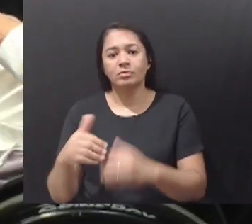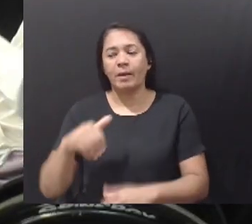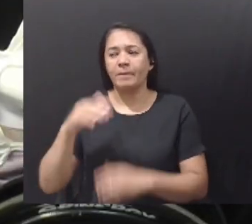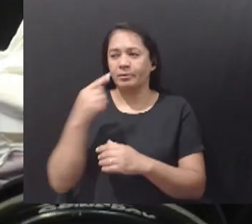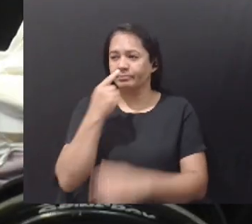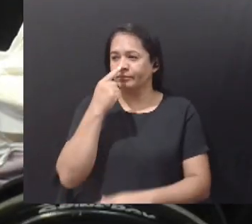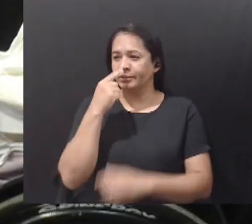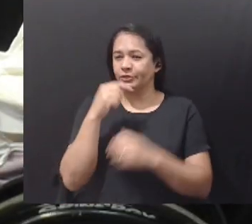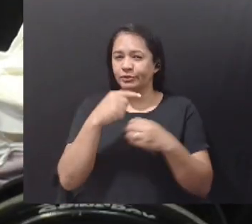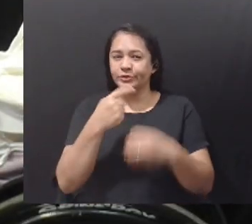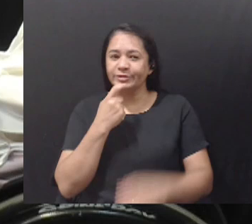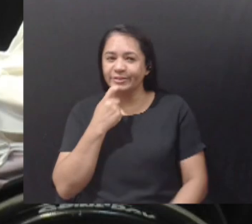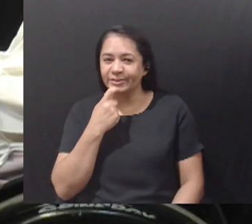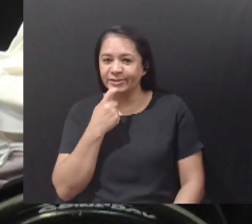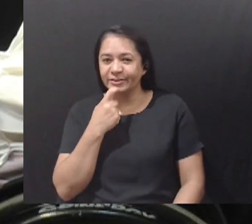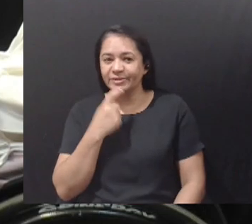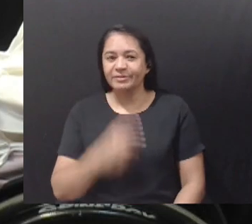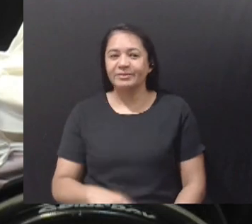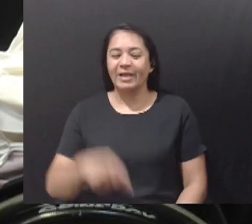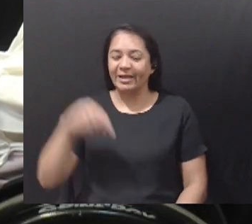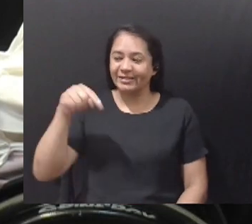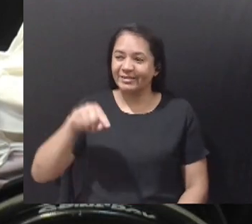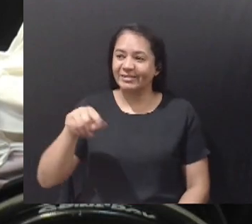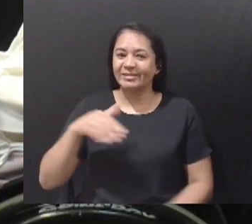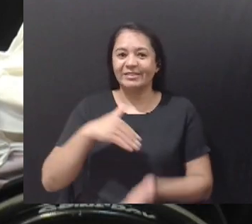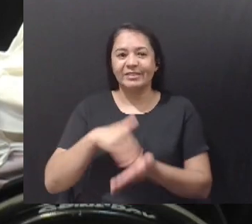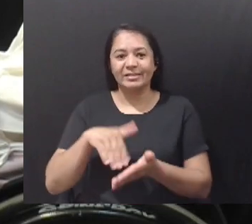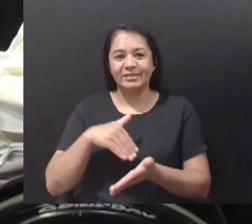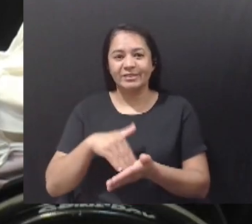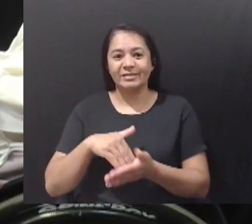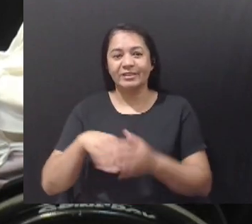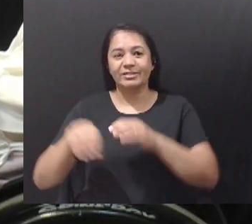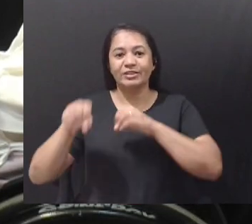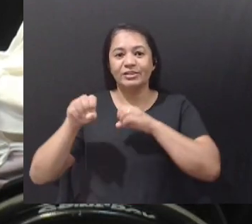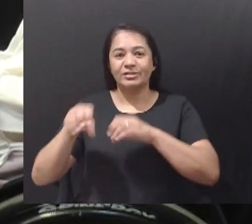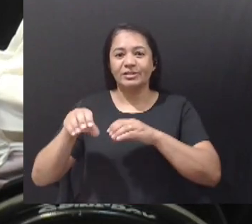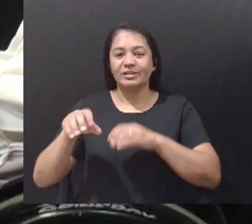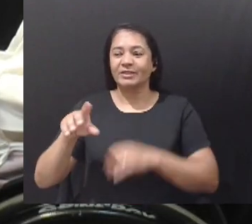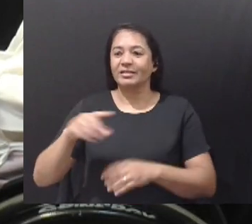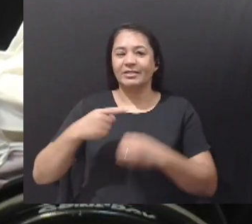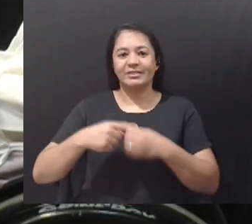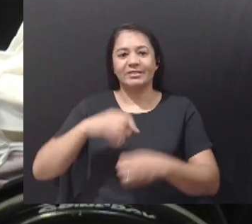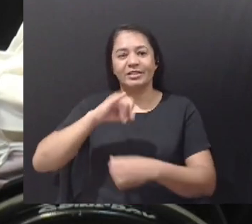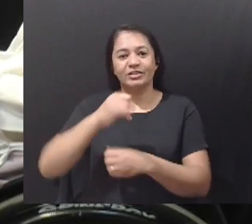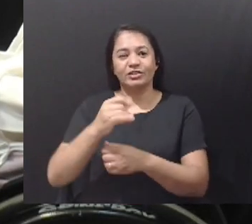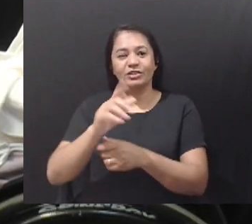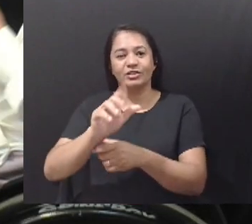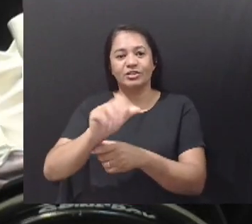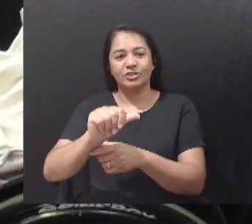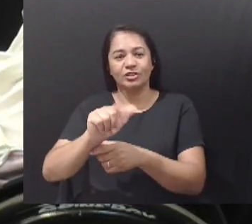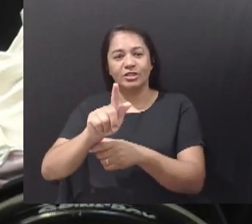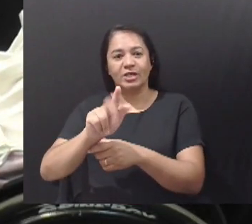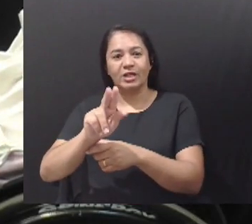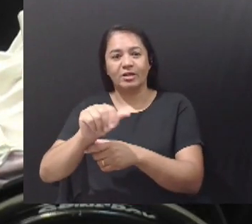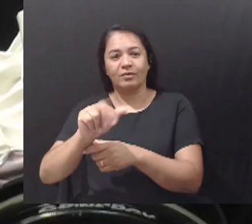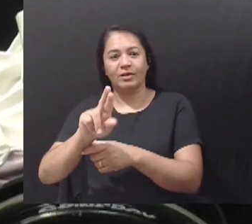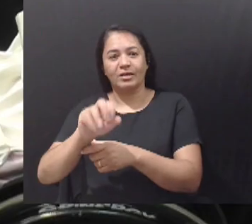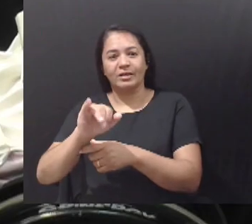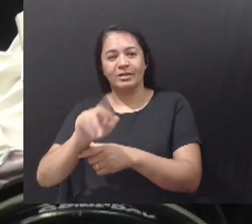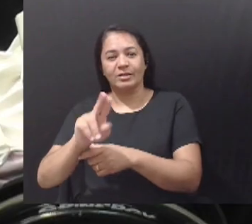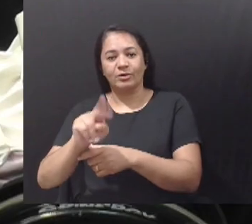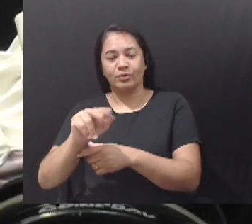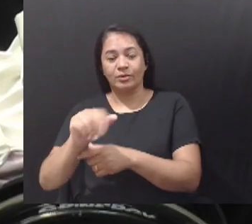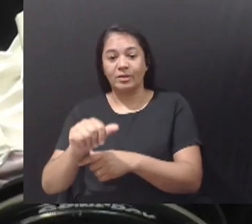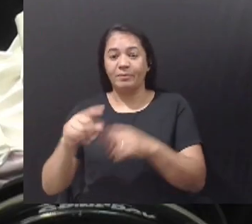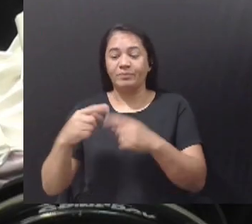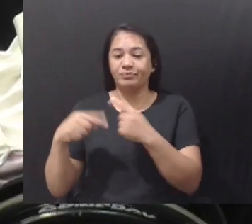Pra que região. é aqui na Secretaria da Educação em Jaguariúna, correto? Isso, No desenvolvimento social do estado é